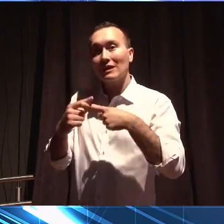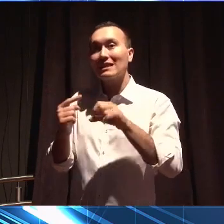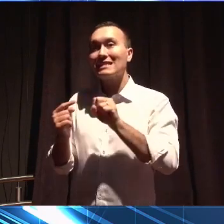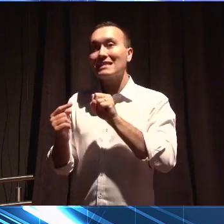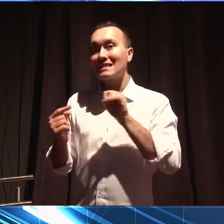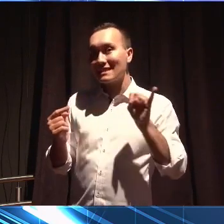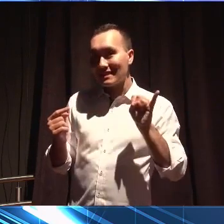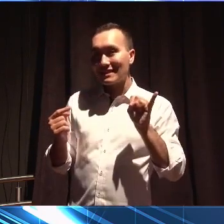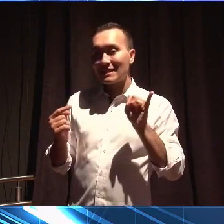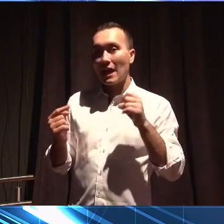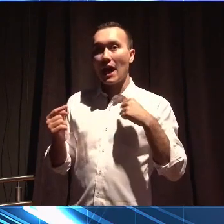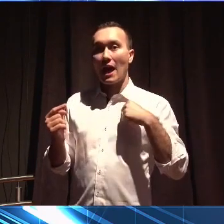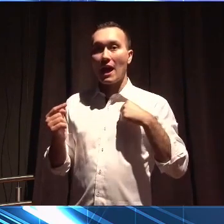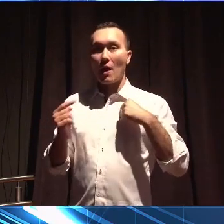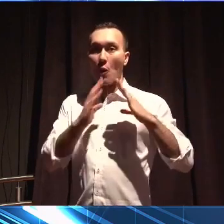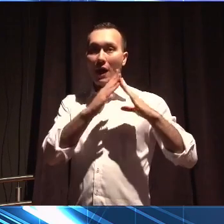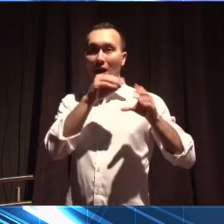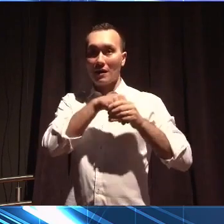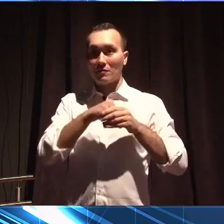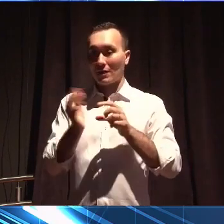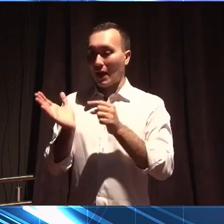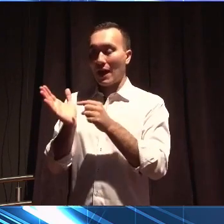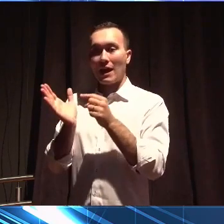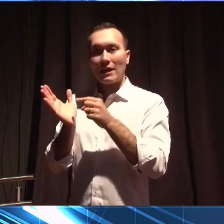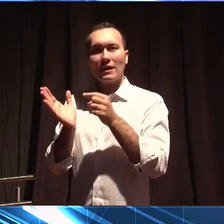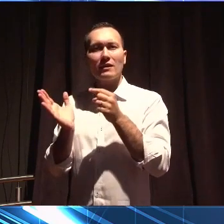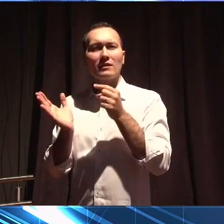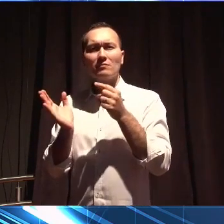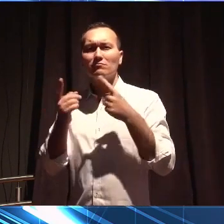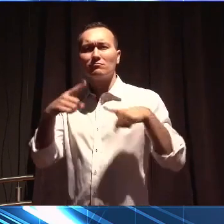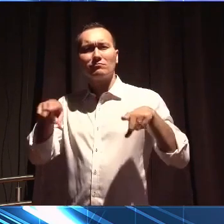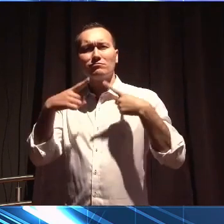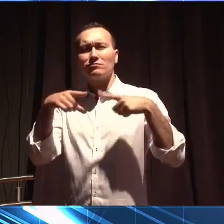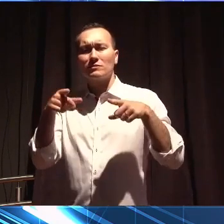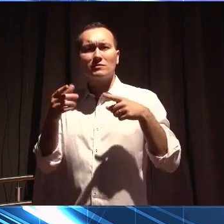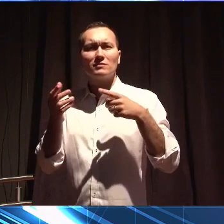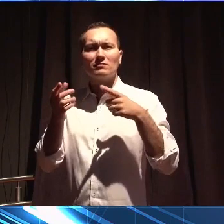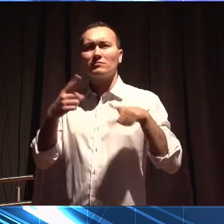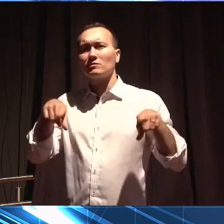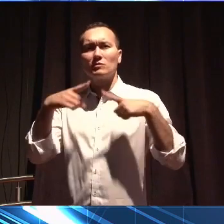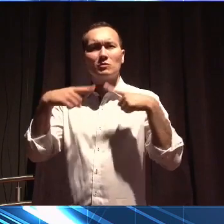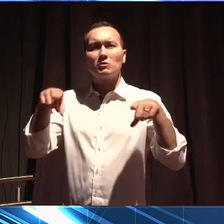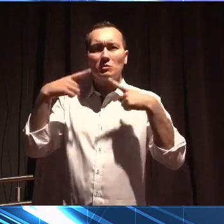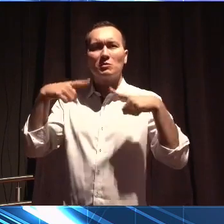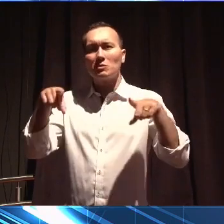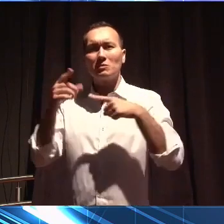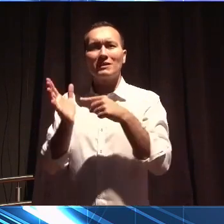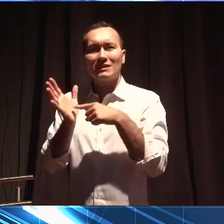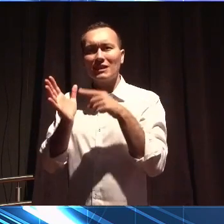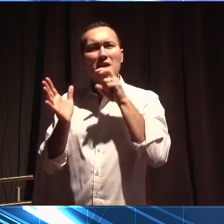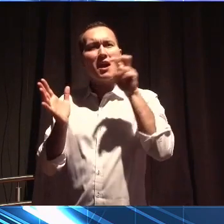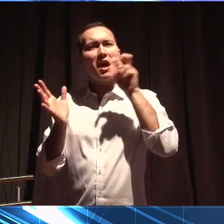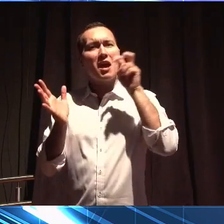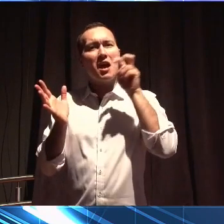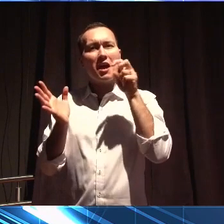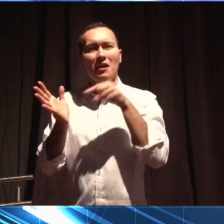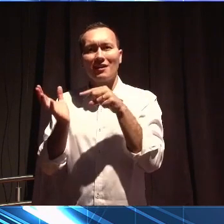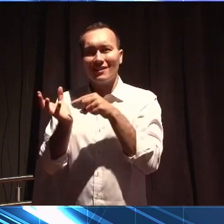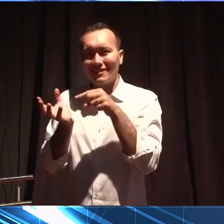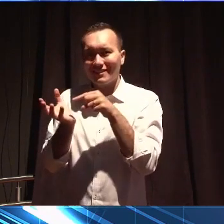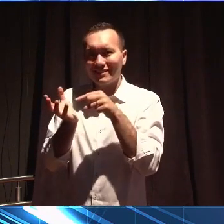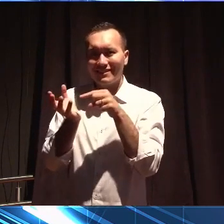de barulho no fundo? E com certeza se a gente tivesse online, a minha calopsita estaria gritando e fazendo parte aqui da